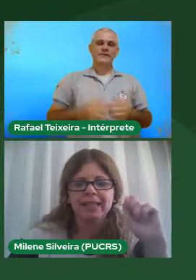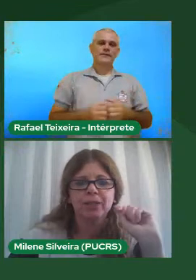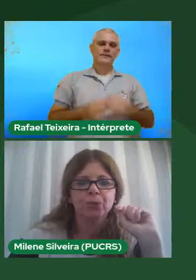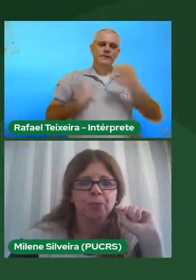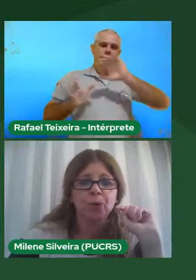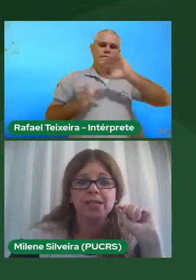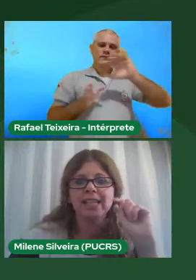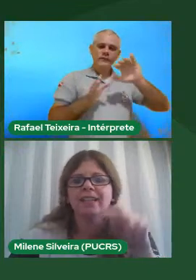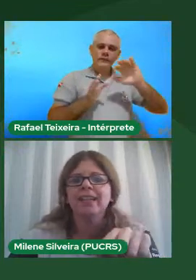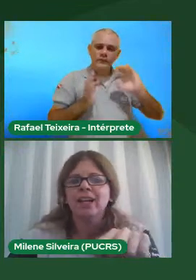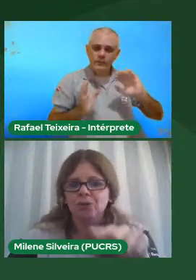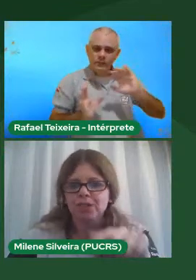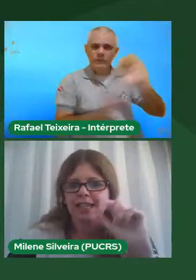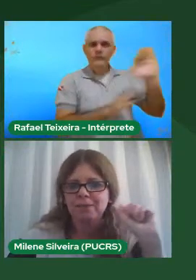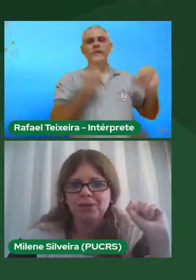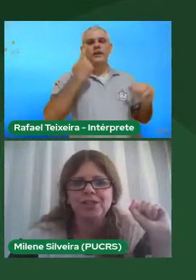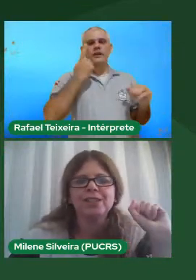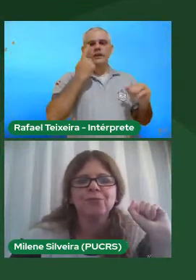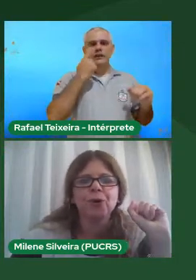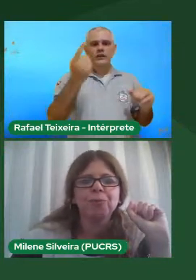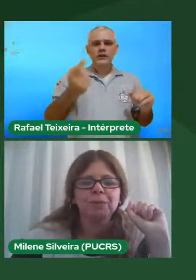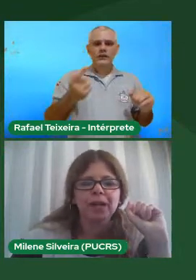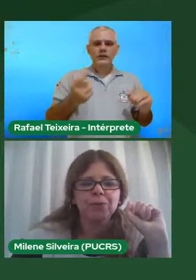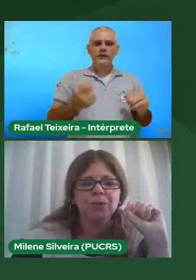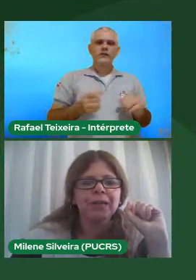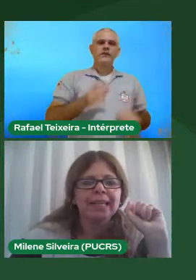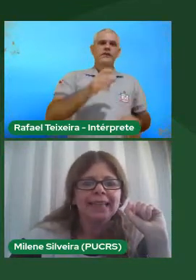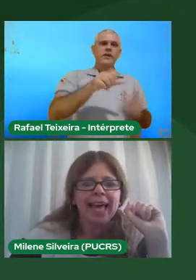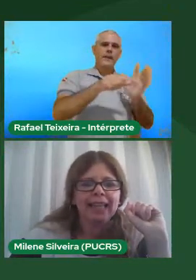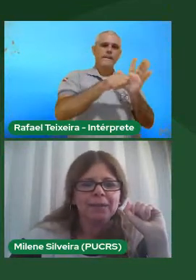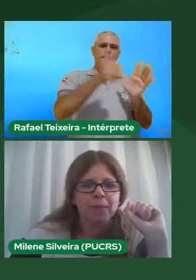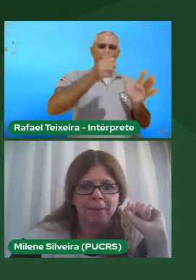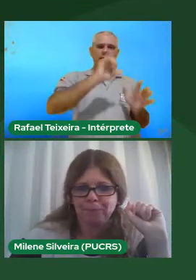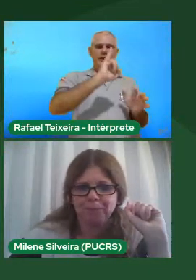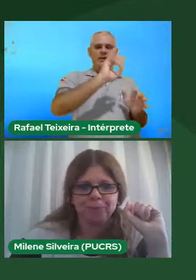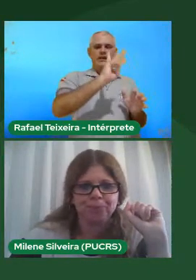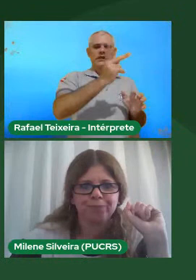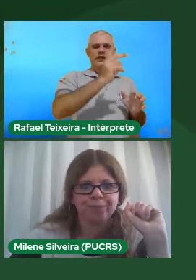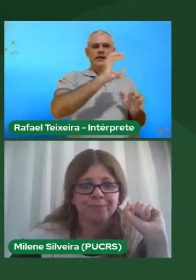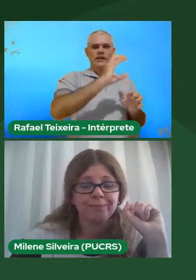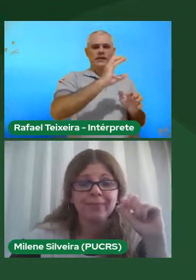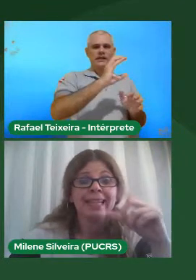que está apresentando o pôster. Luzaina me disse que foi o primeiro dela também.